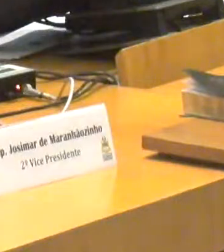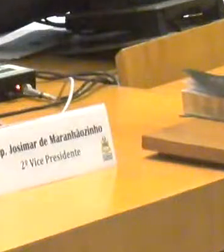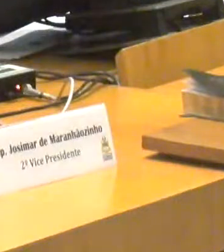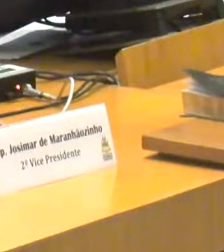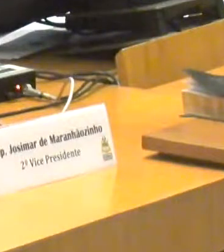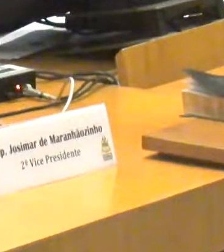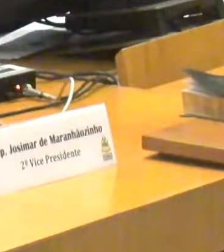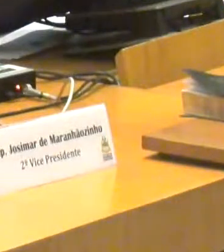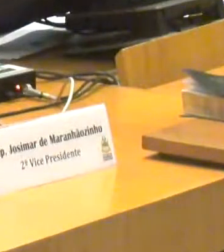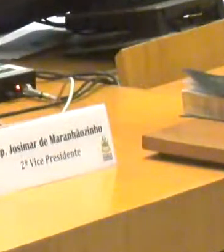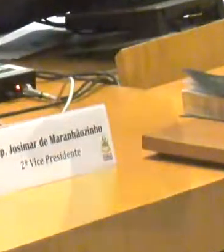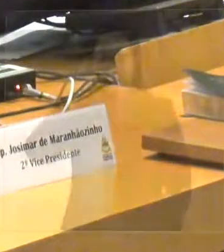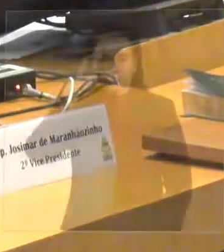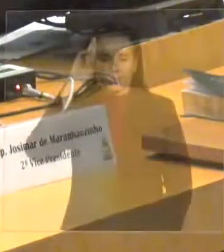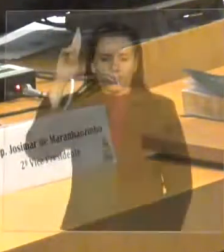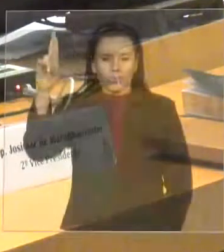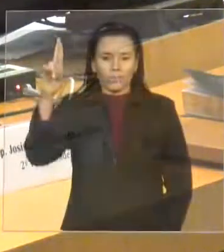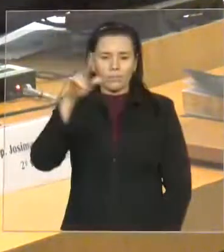Senhor presidente,